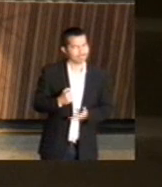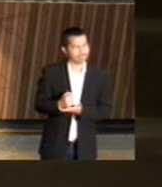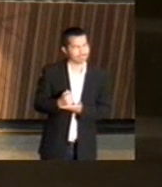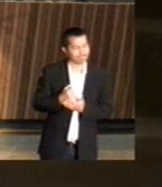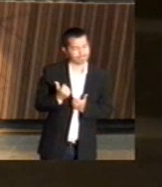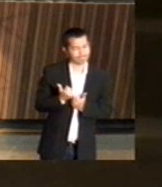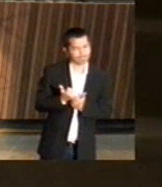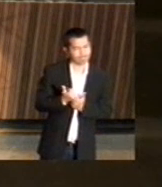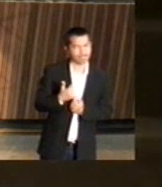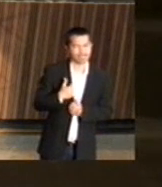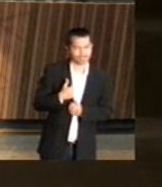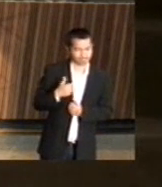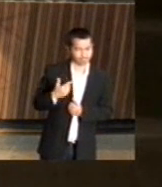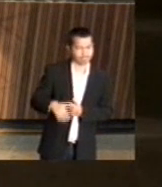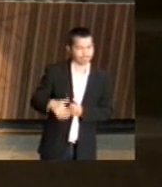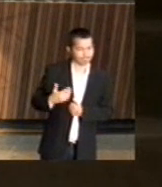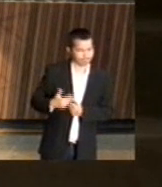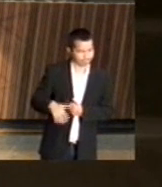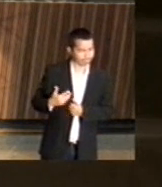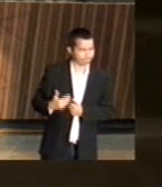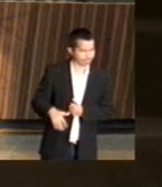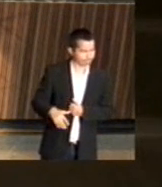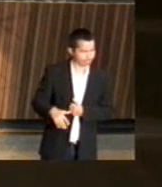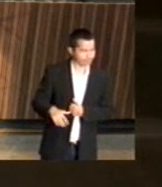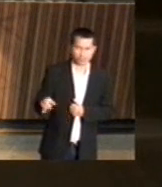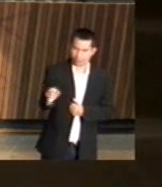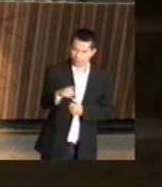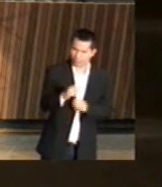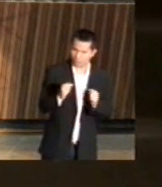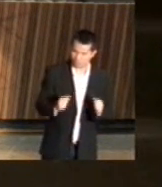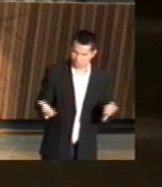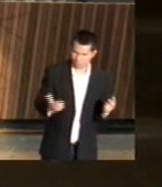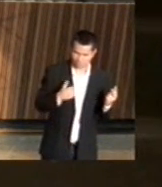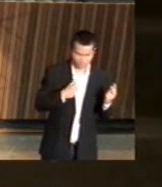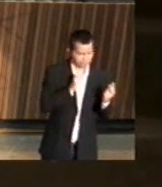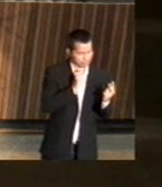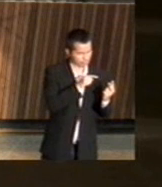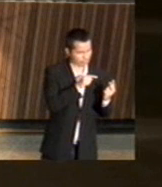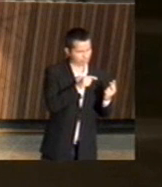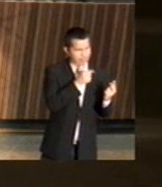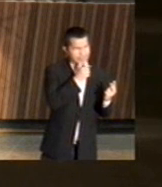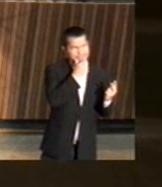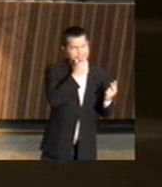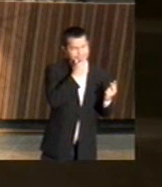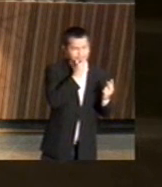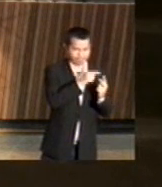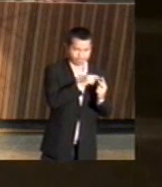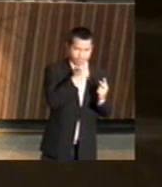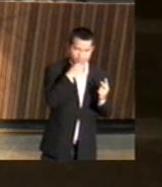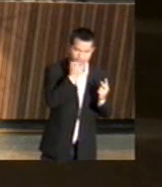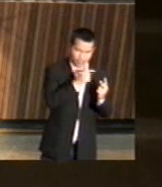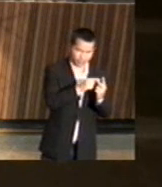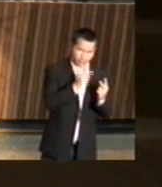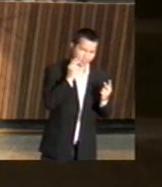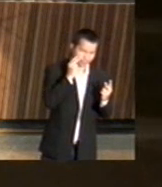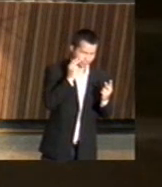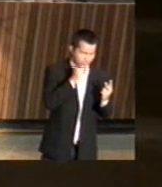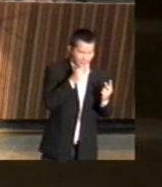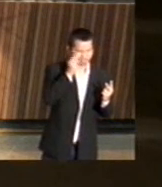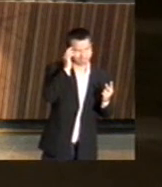Então agora eu vou fazer o seguinte, todo dia os verdugos vão na sua casa cobrar você, até que você me pague o